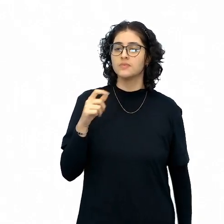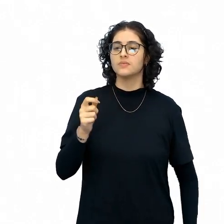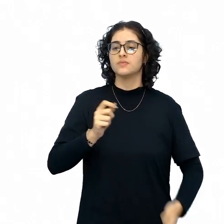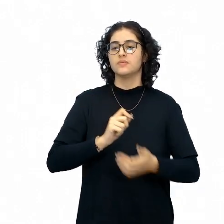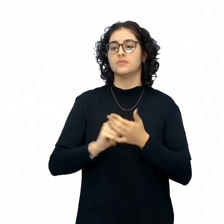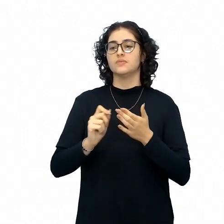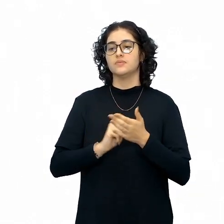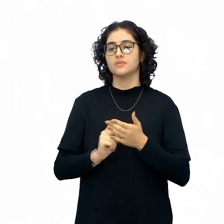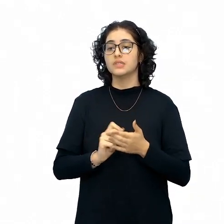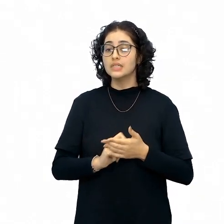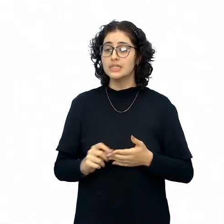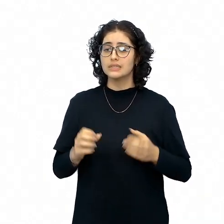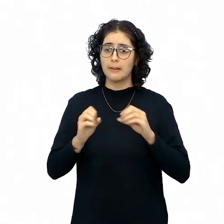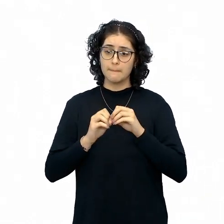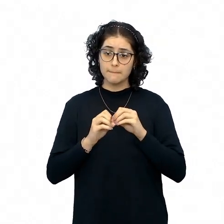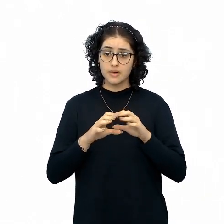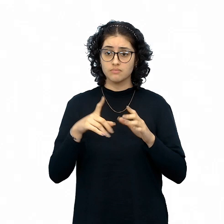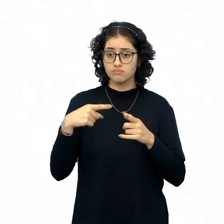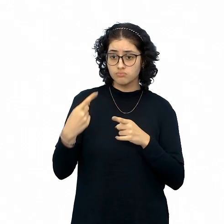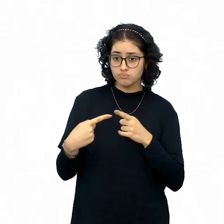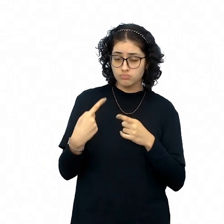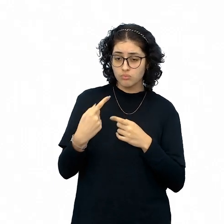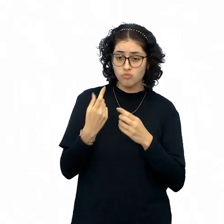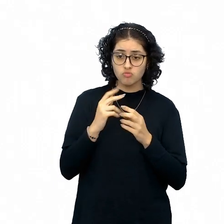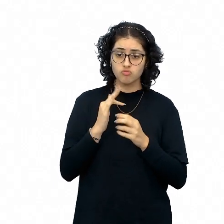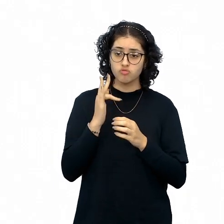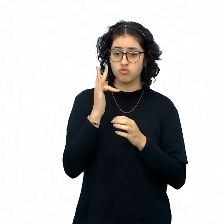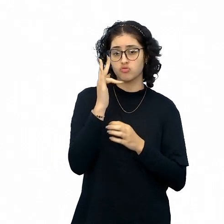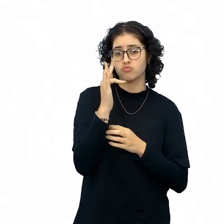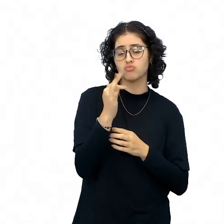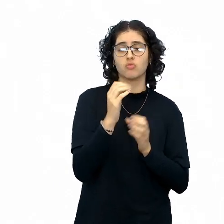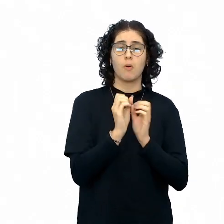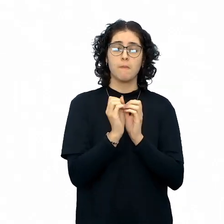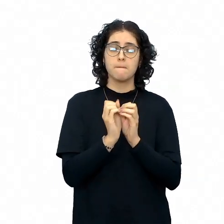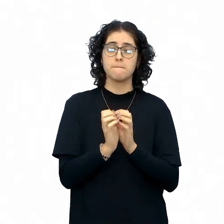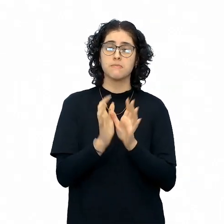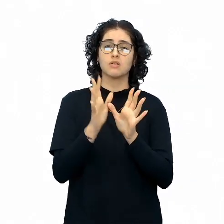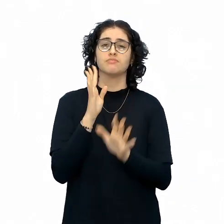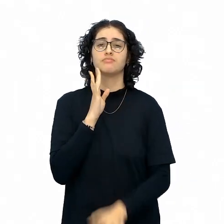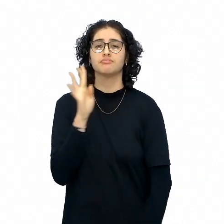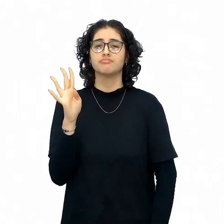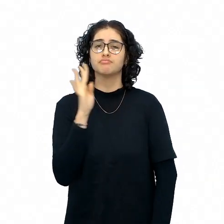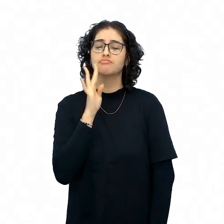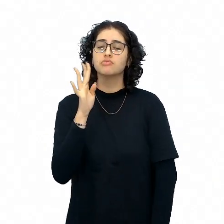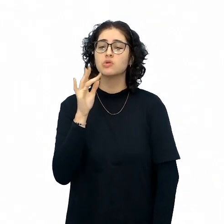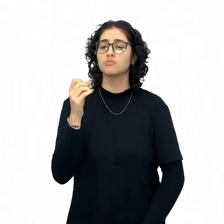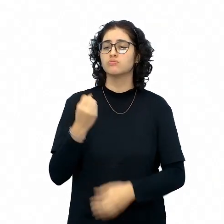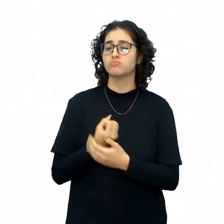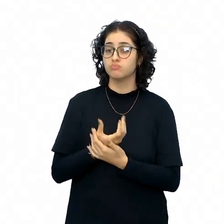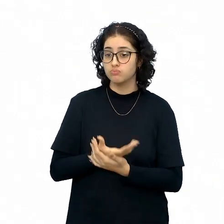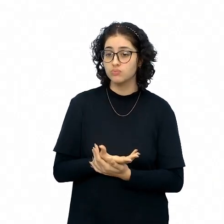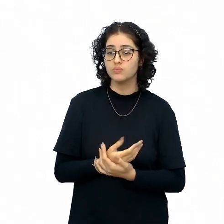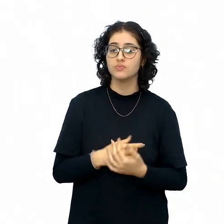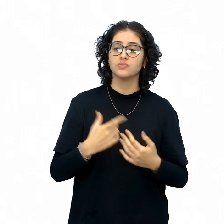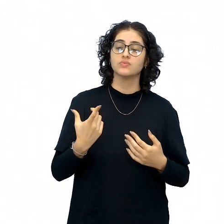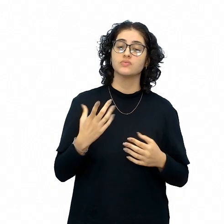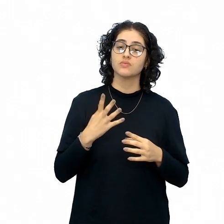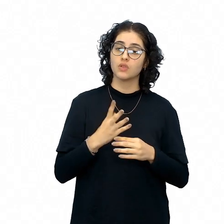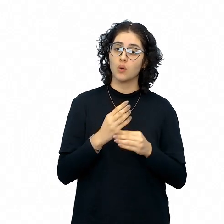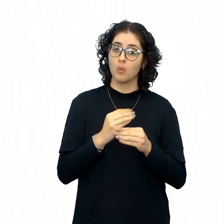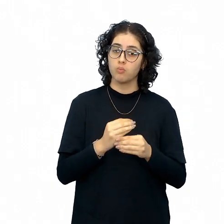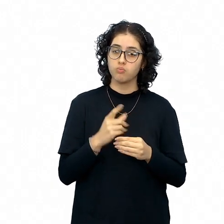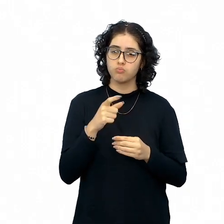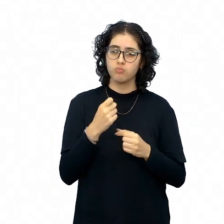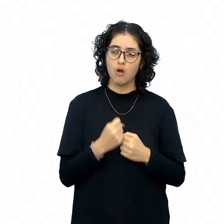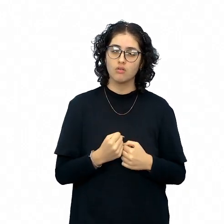que vocês compartilhem depois, em outros momentos, essas reflexões, os resultados dessas reflexões, e possam